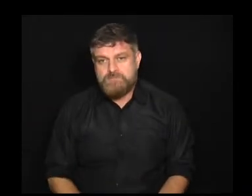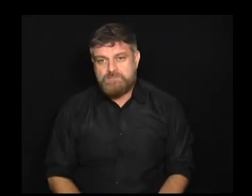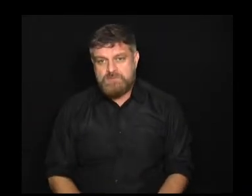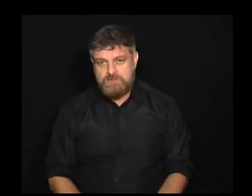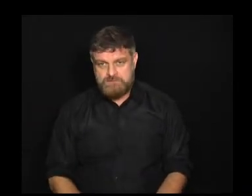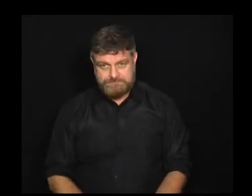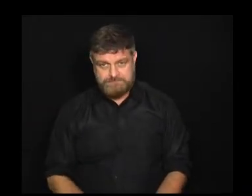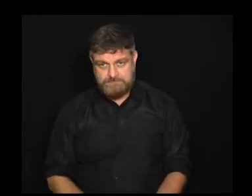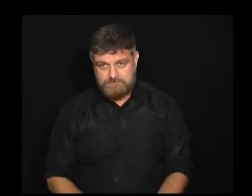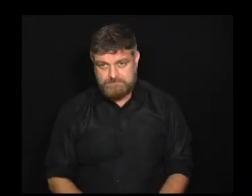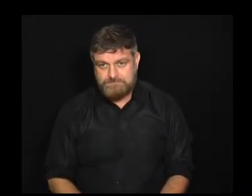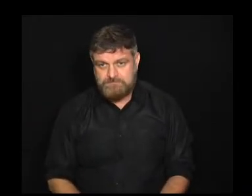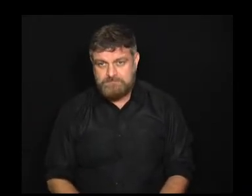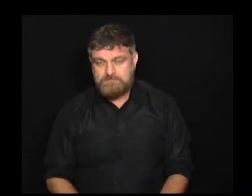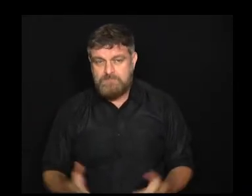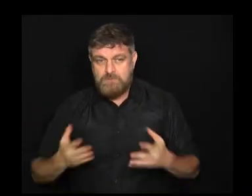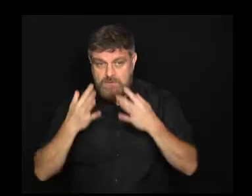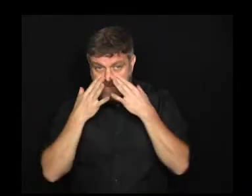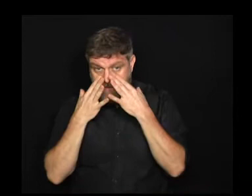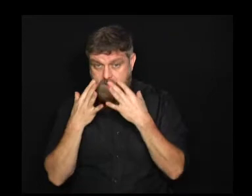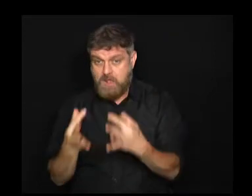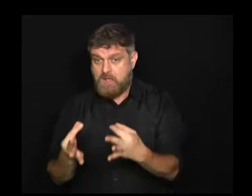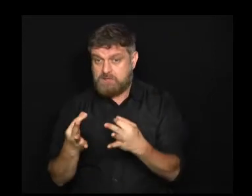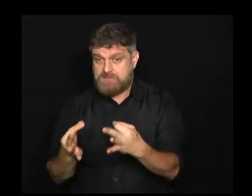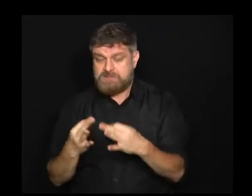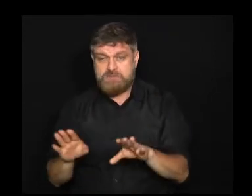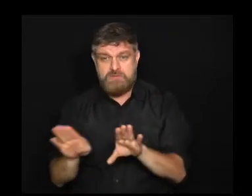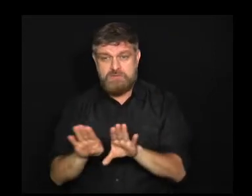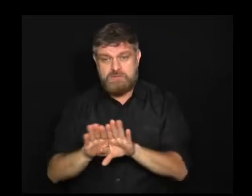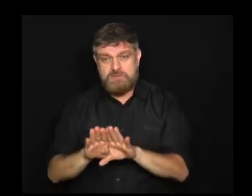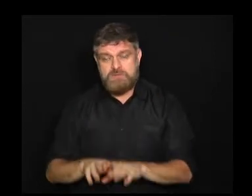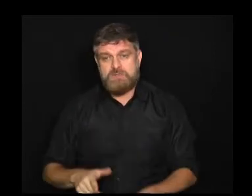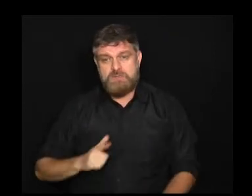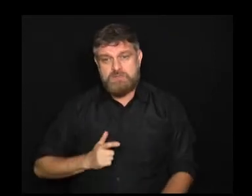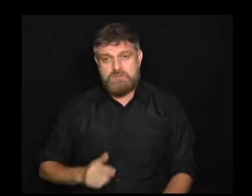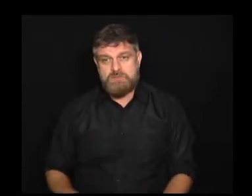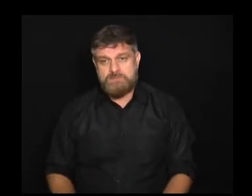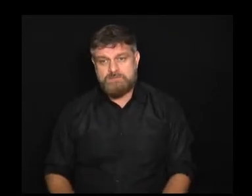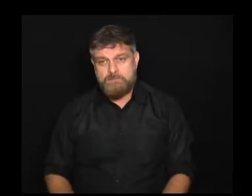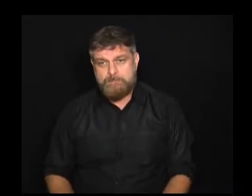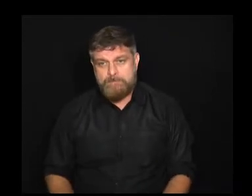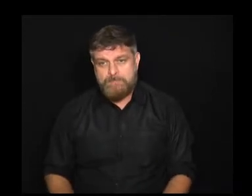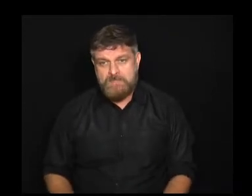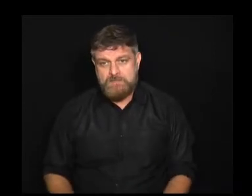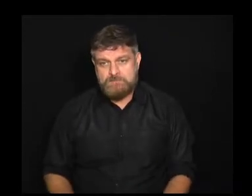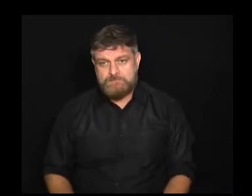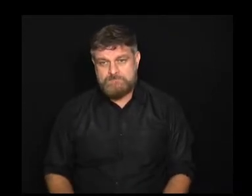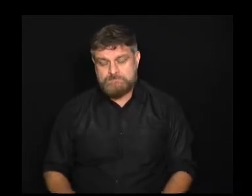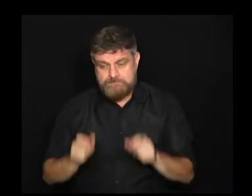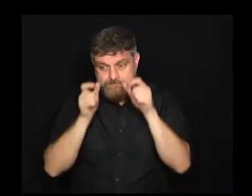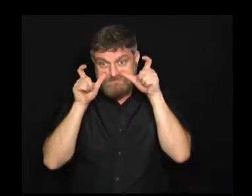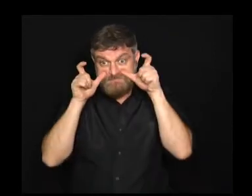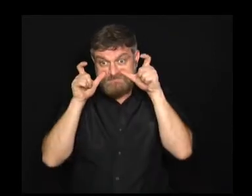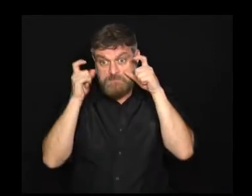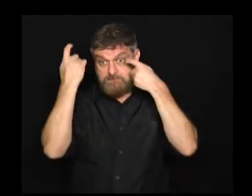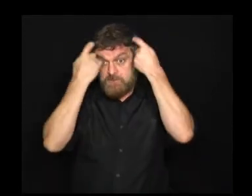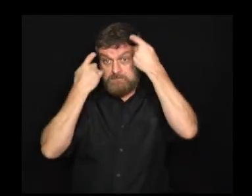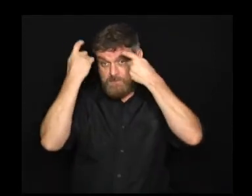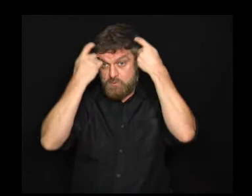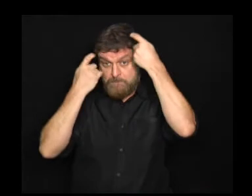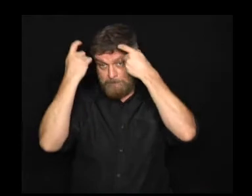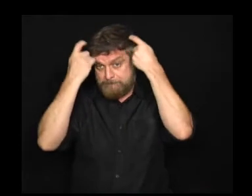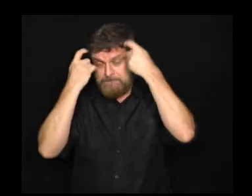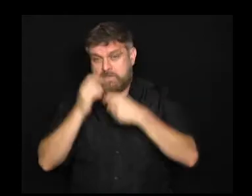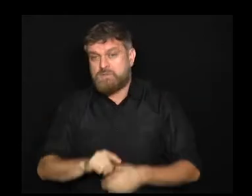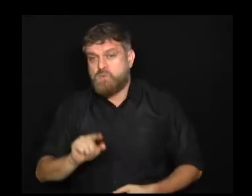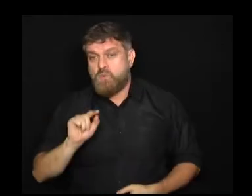isso, eu vou chamar atenção para um outro aspecto que me deixou bastante preocupado, que é